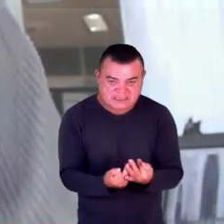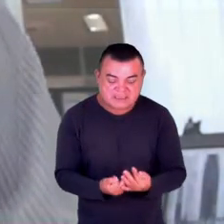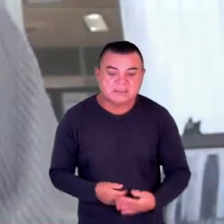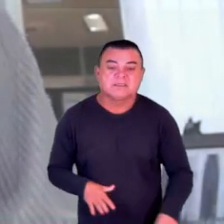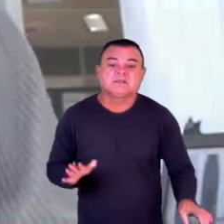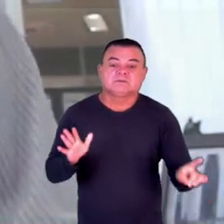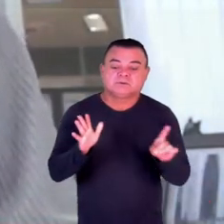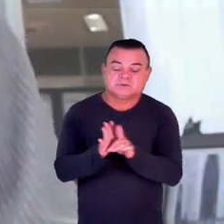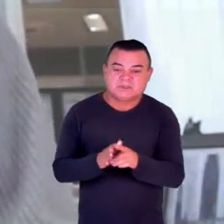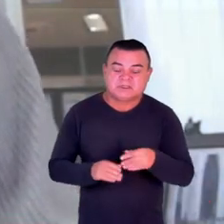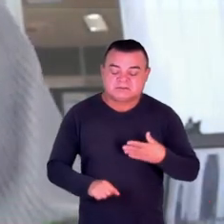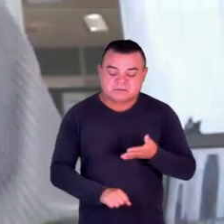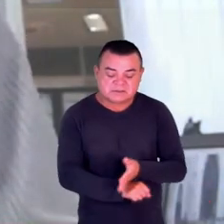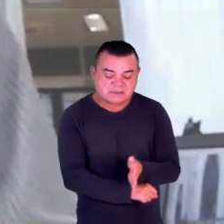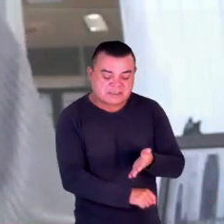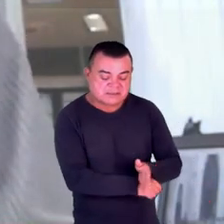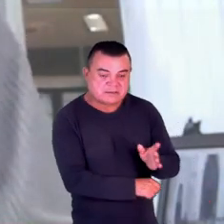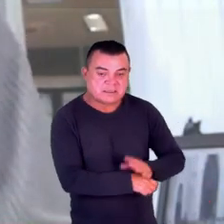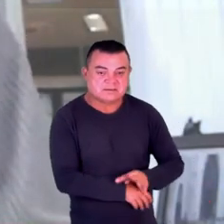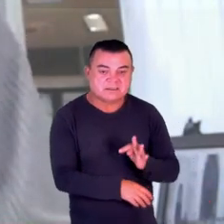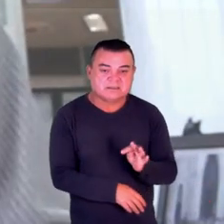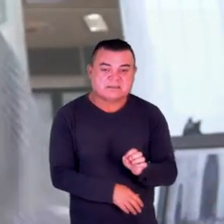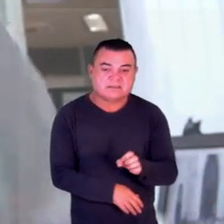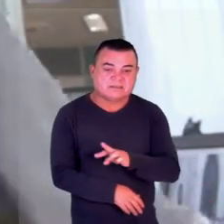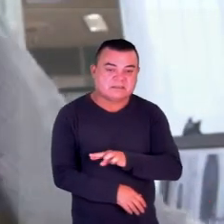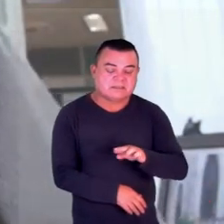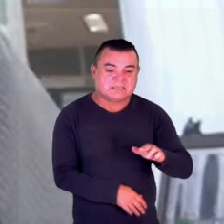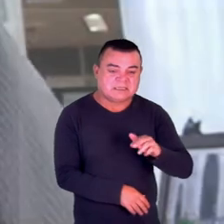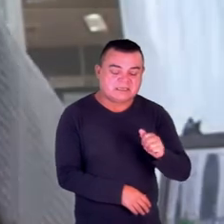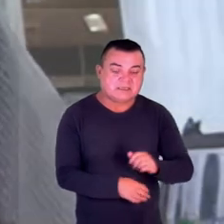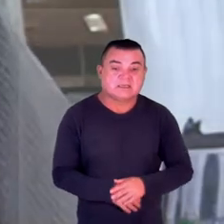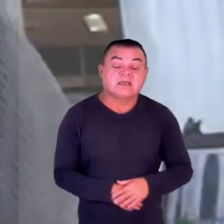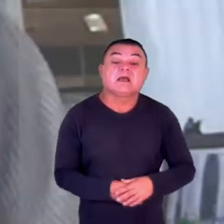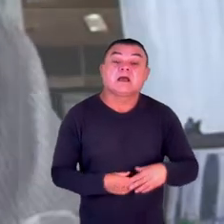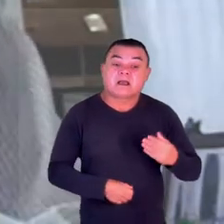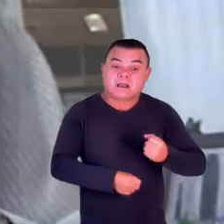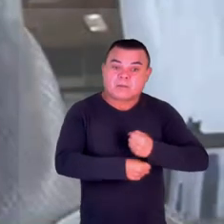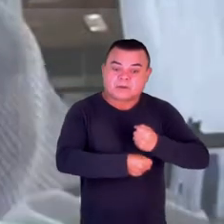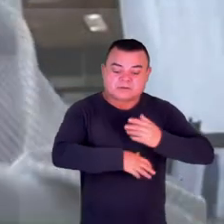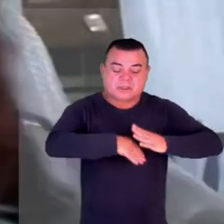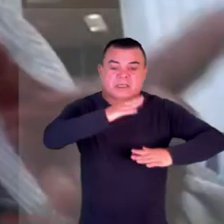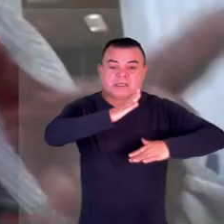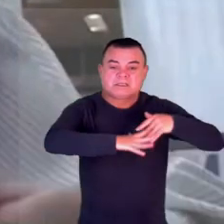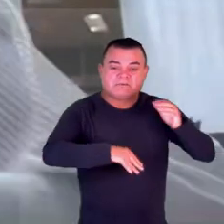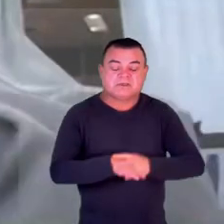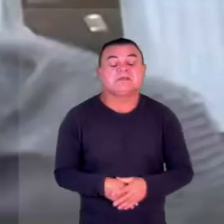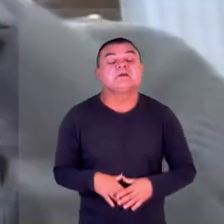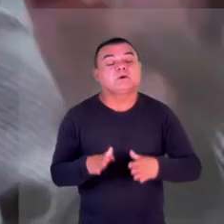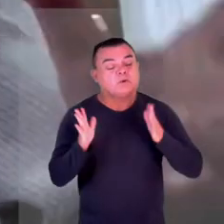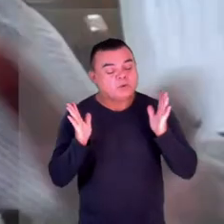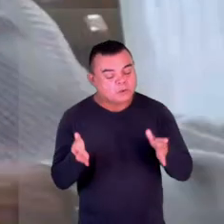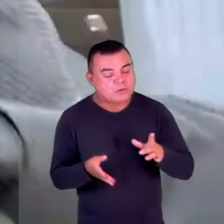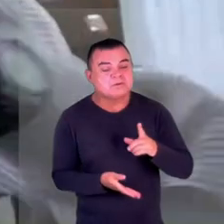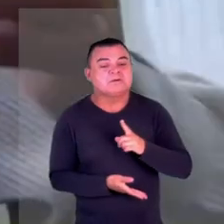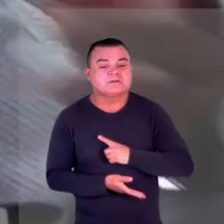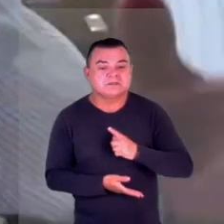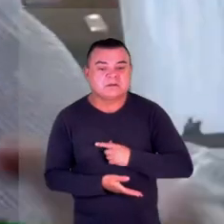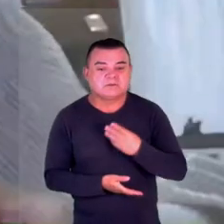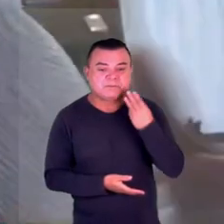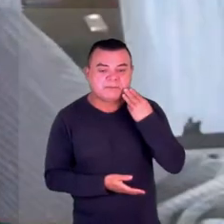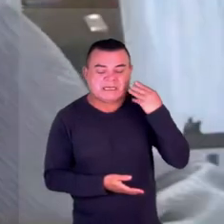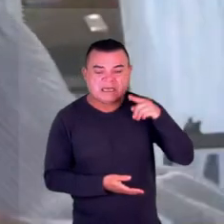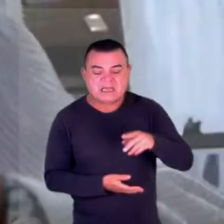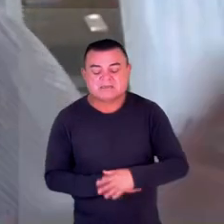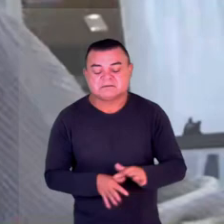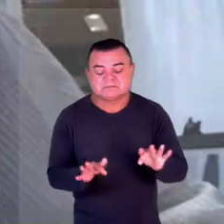direito de acesso à terra a r e a produzir né que hoje nós temos aí milhares né